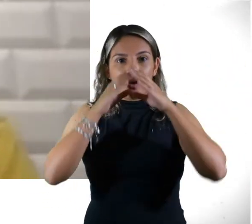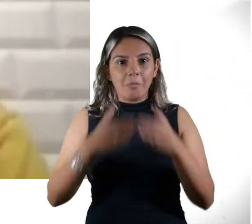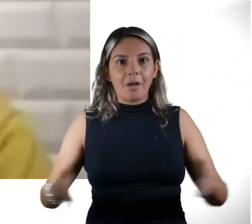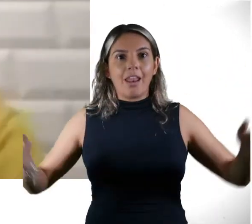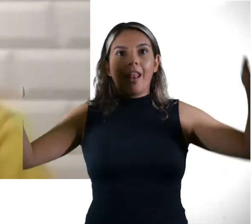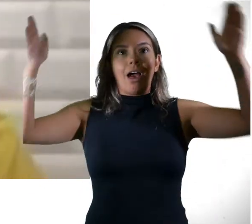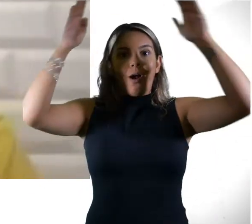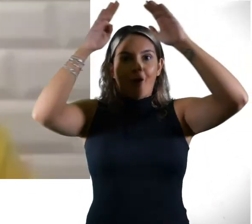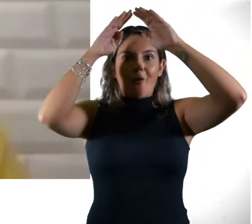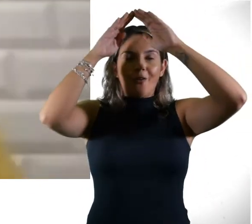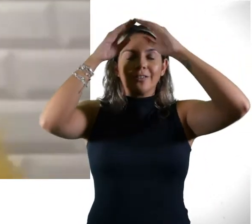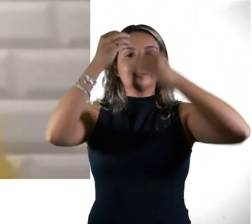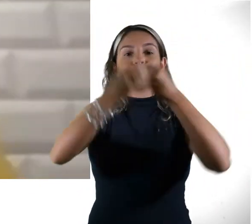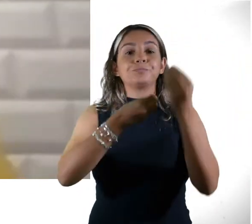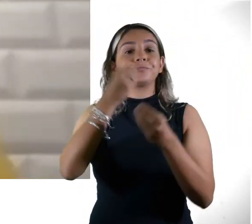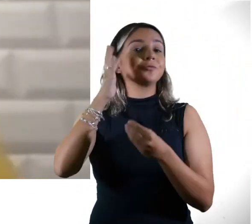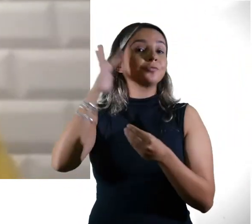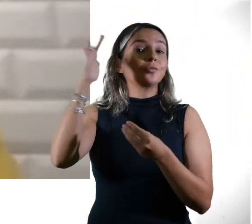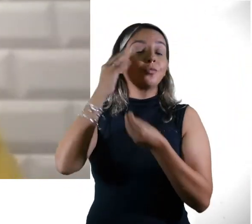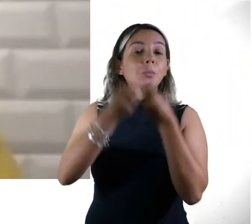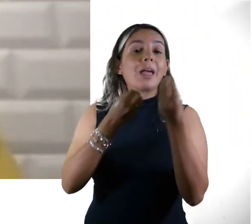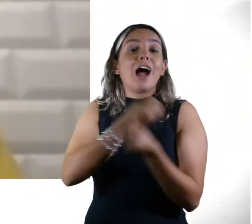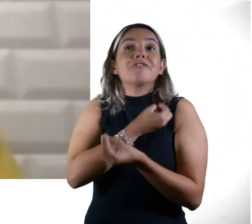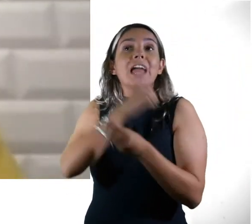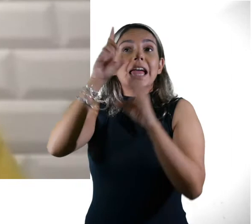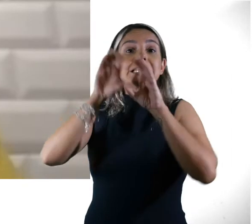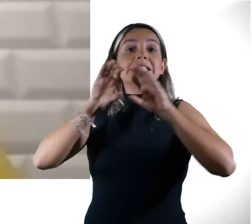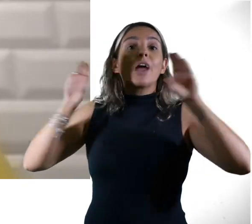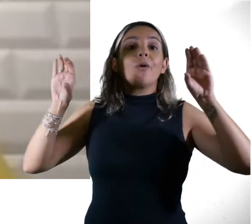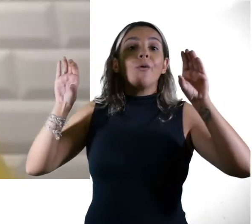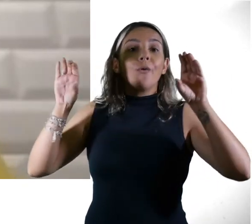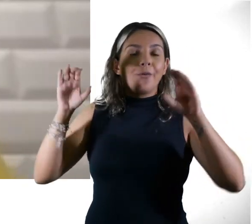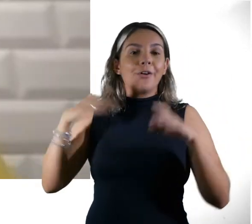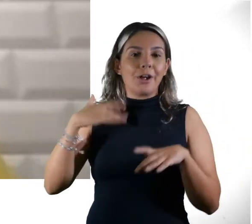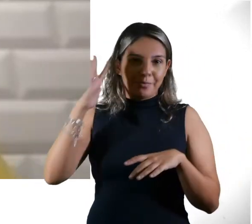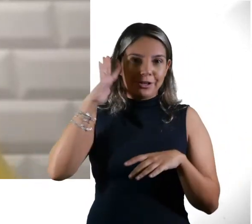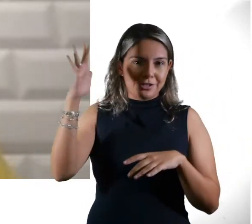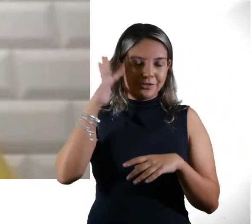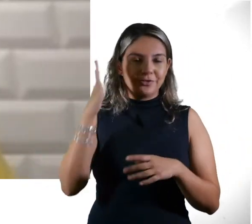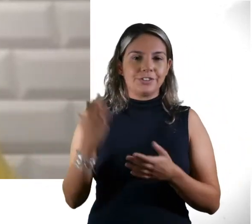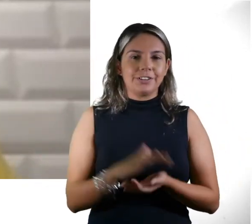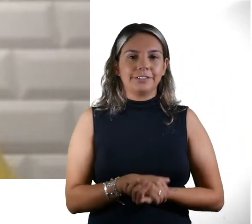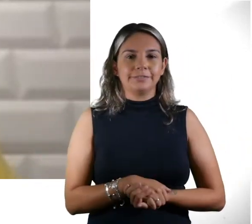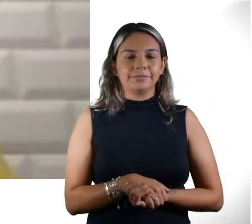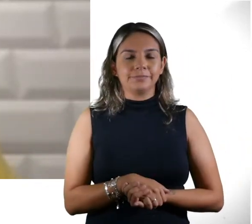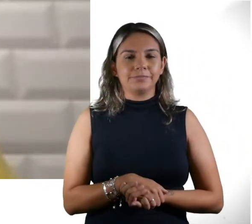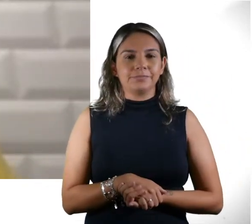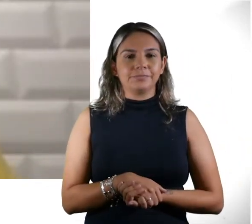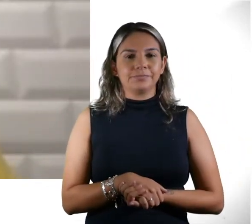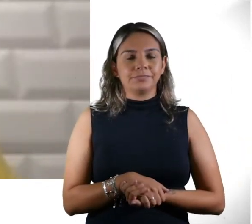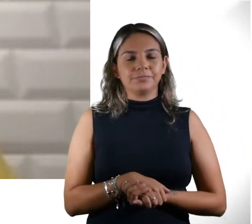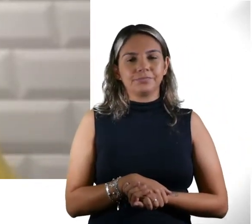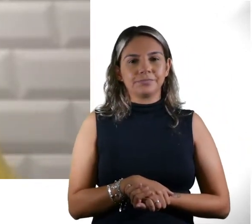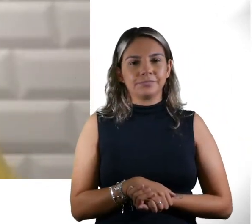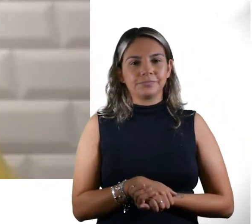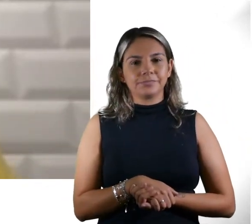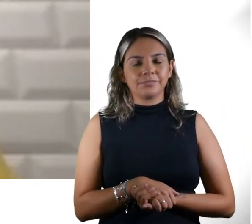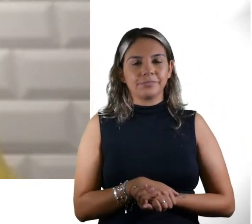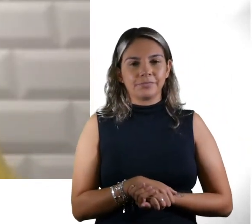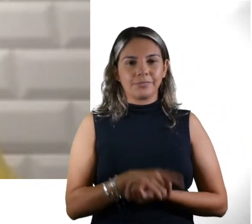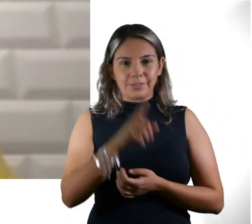essa vida no céu. Então, o livro sempre se chamou assim, desde o princípio até ao fim. As mulheres do meu pai também, não é? Havia esta ideia